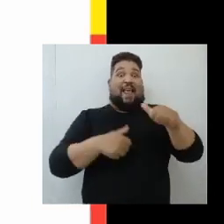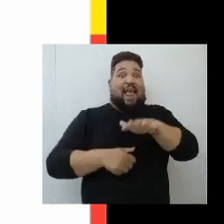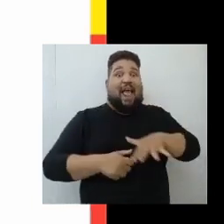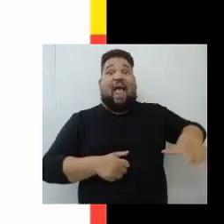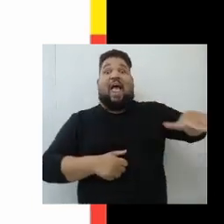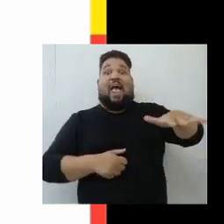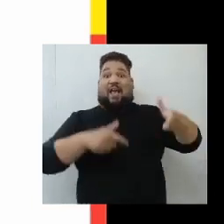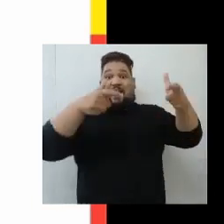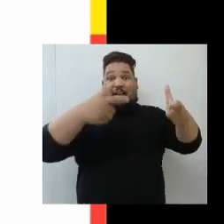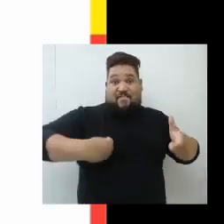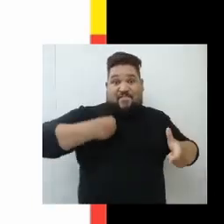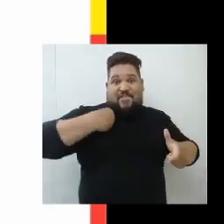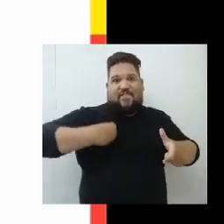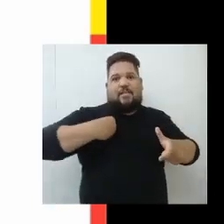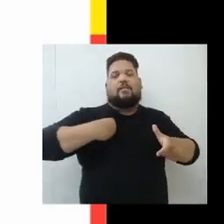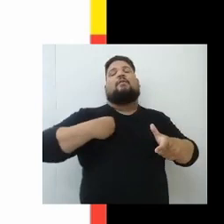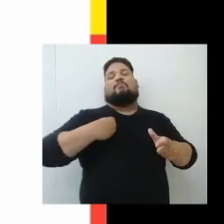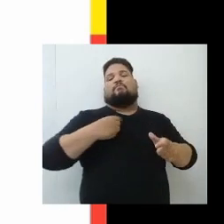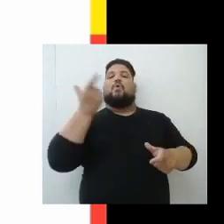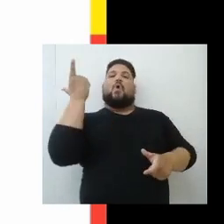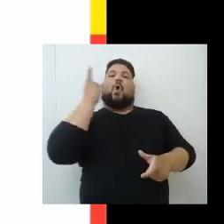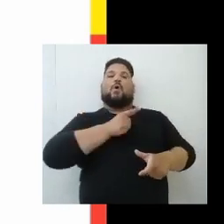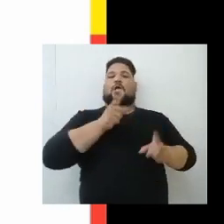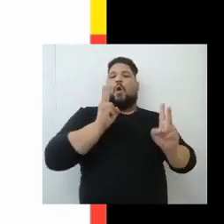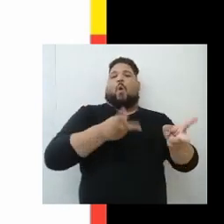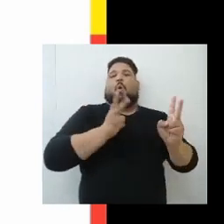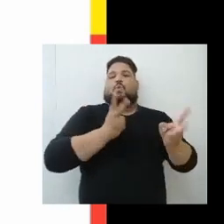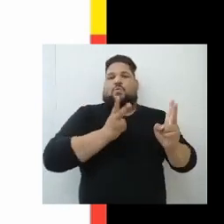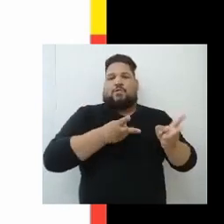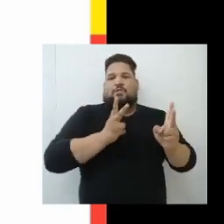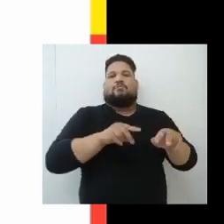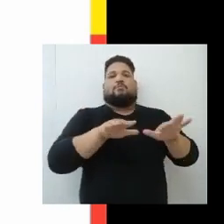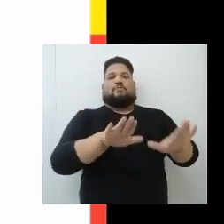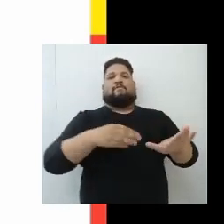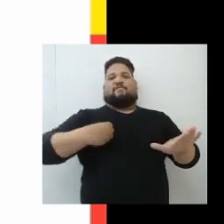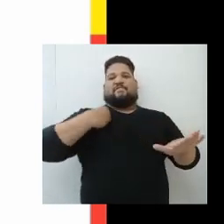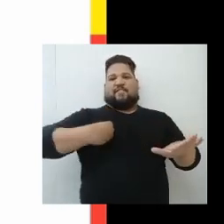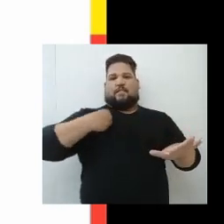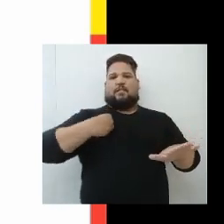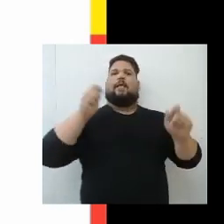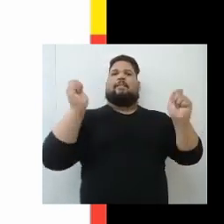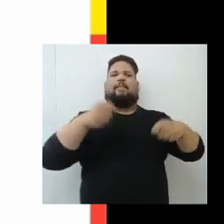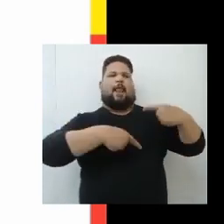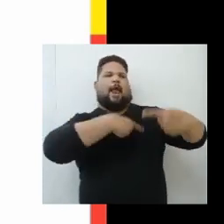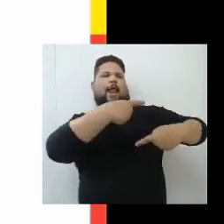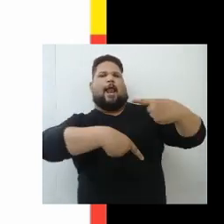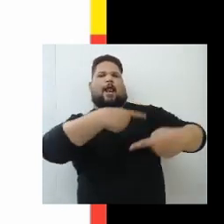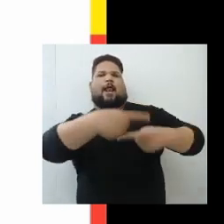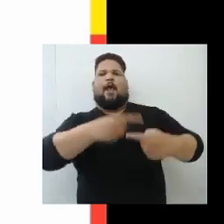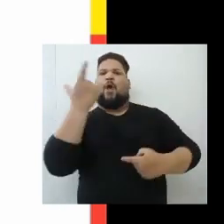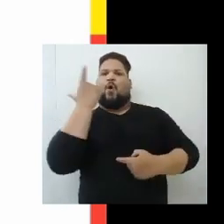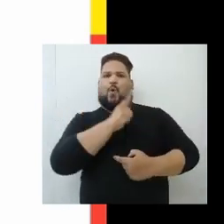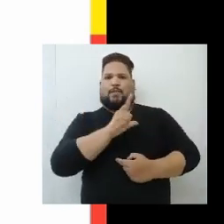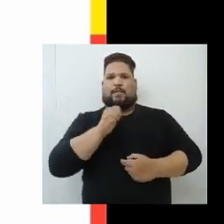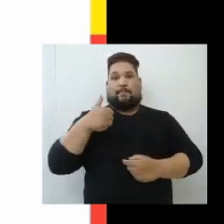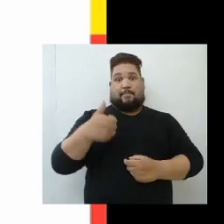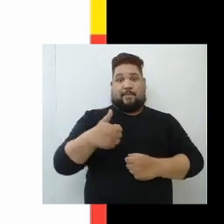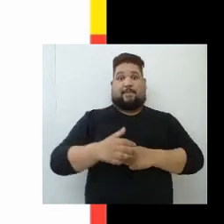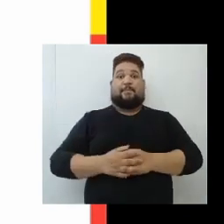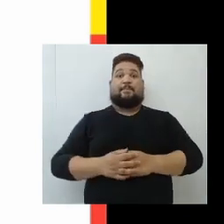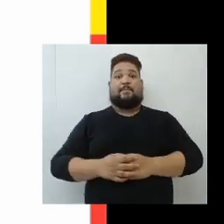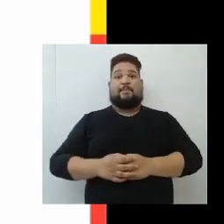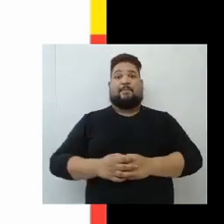meio, ela tende a continuar, ela tende a gerar descendentes. Tá bem?